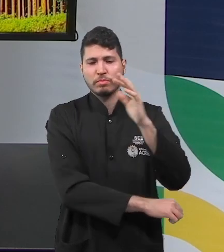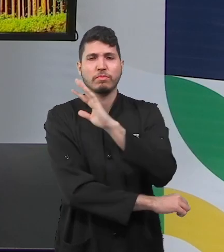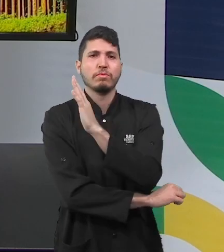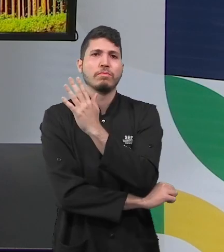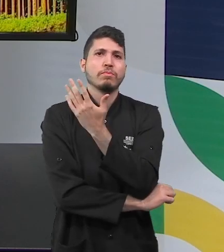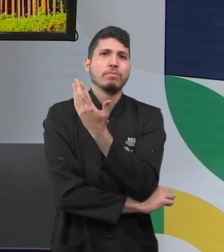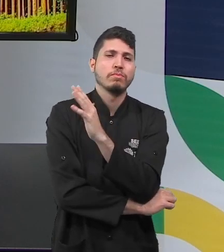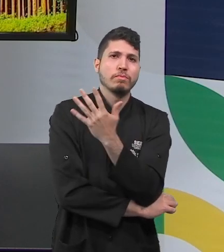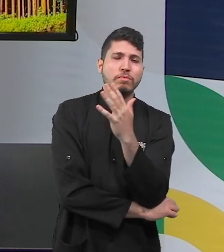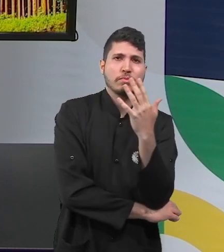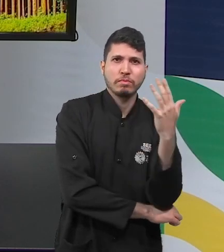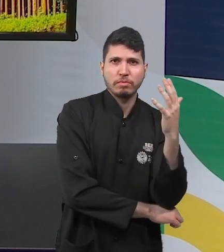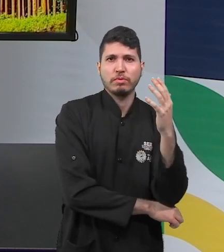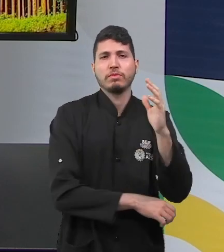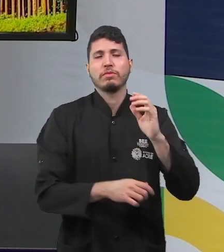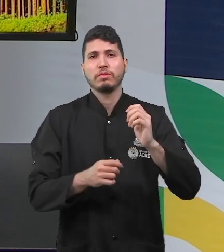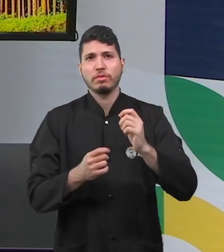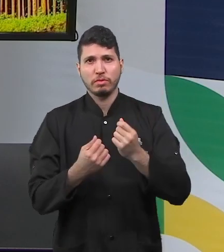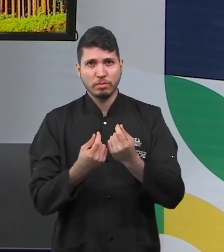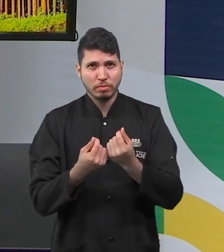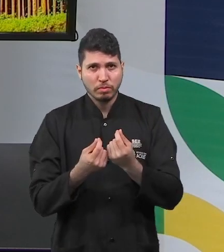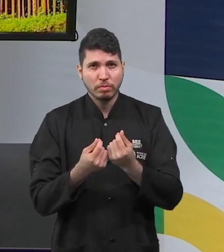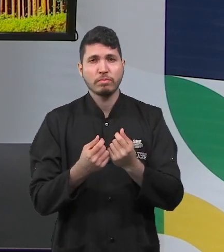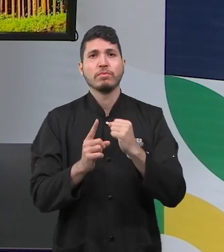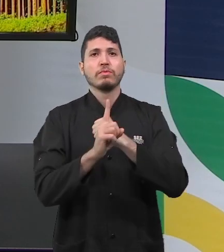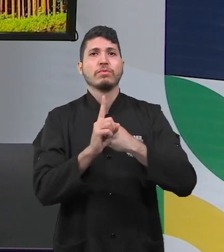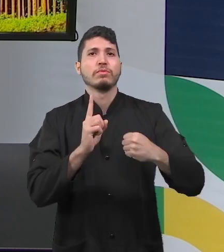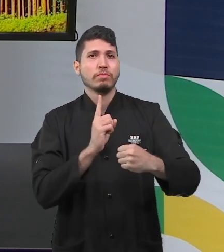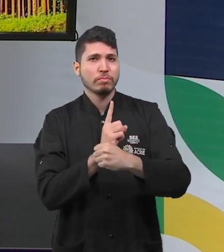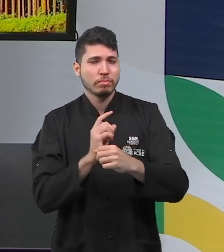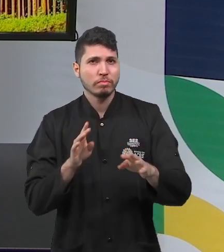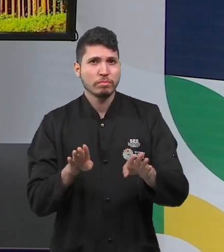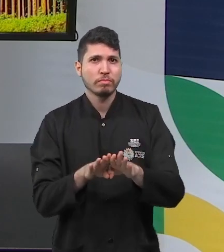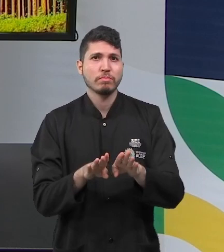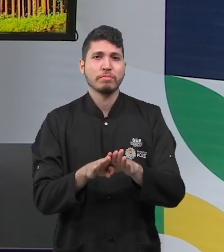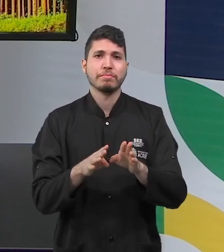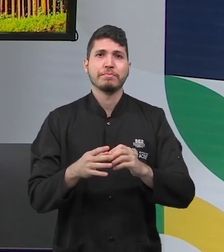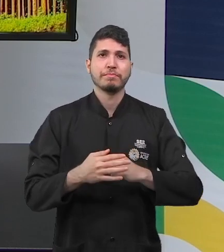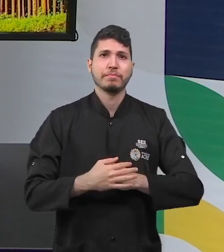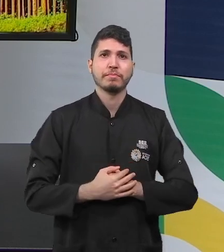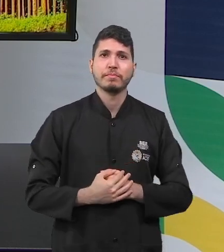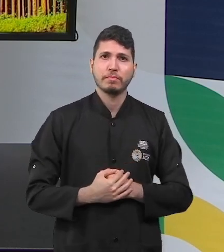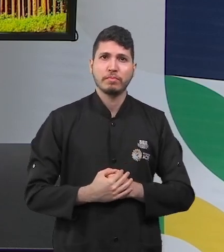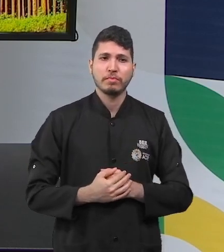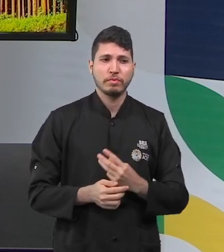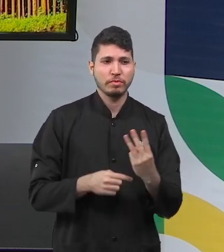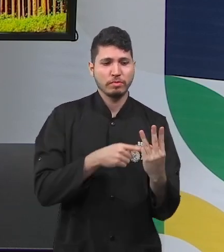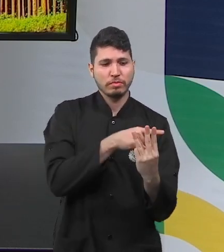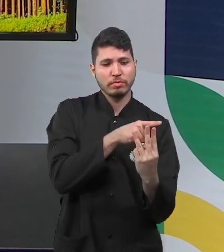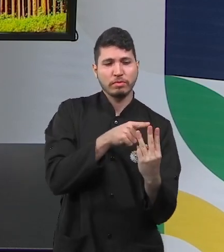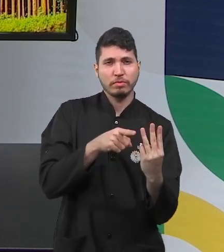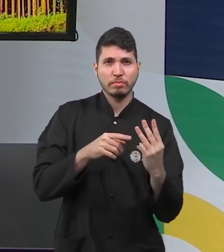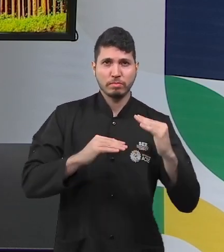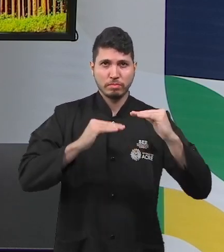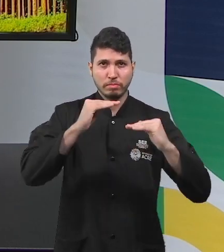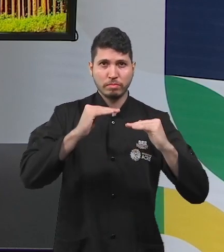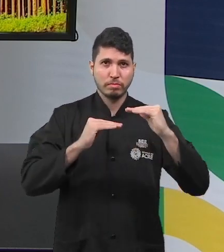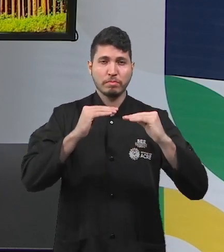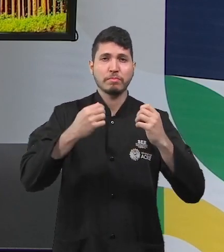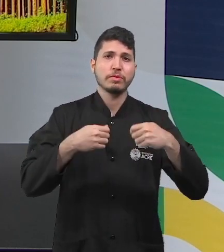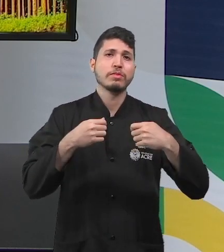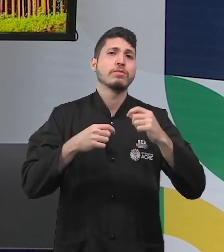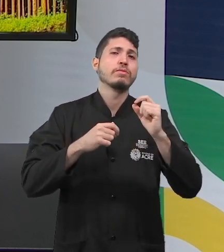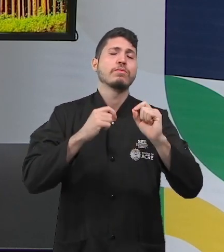o econômico e social. E para que esses três meios eles estejam em equilíbrio, é necessário fazer